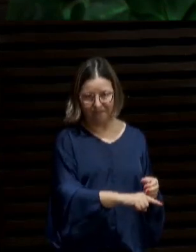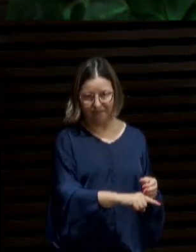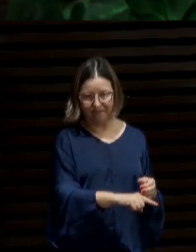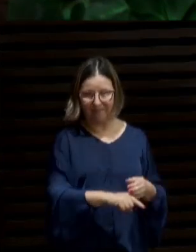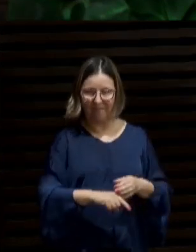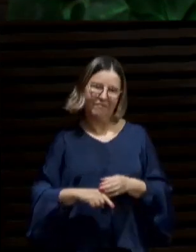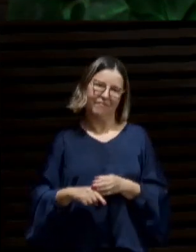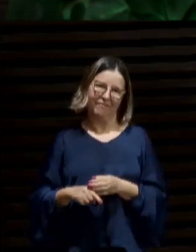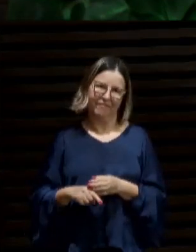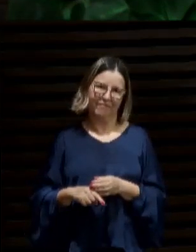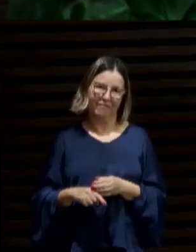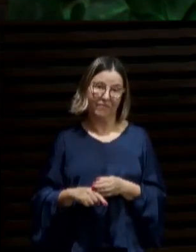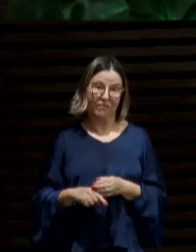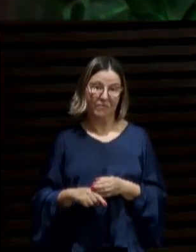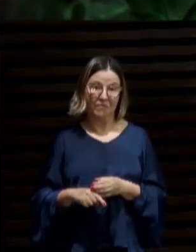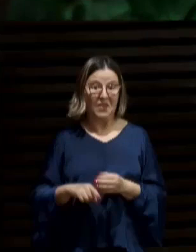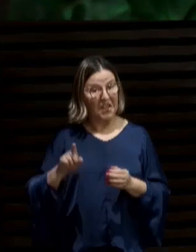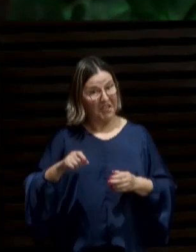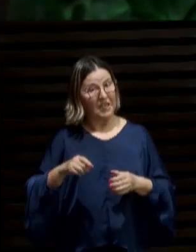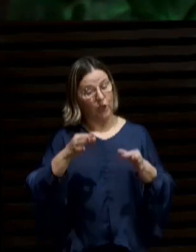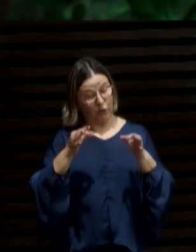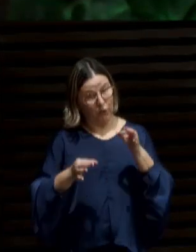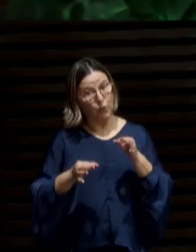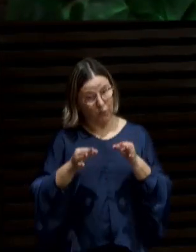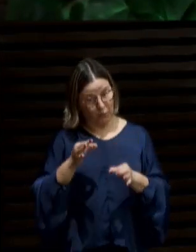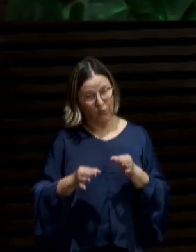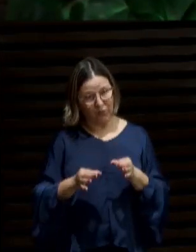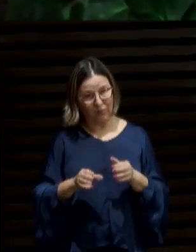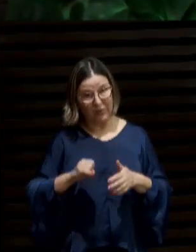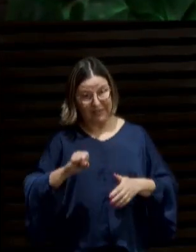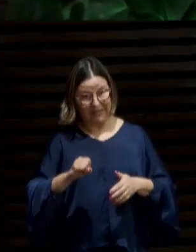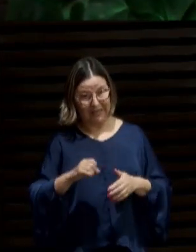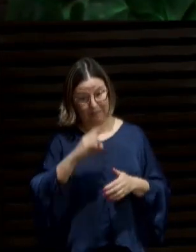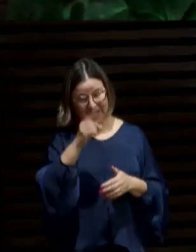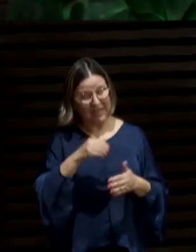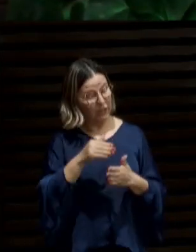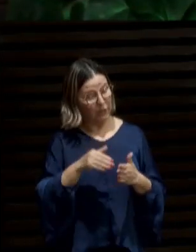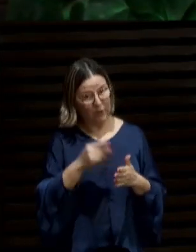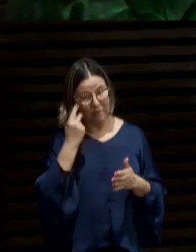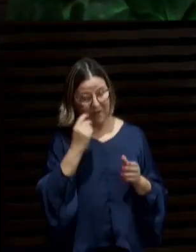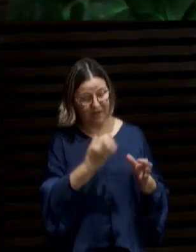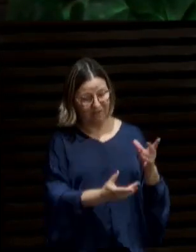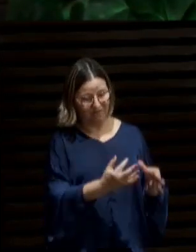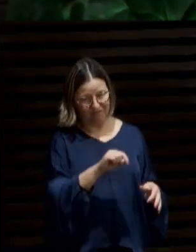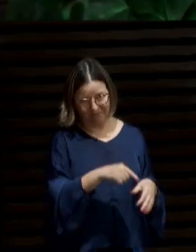Ele é absolutamente justo se mandar todos para o inferno.